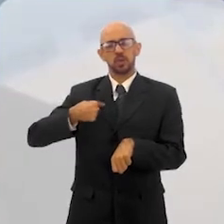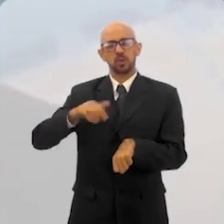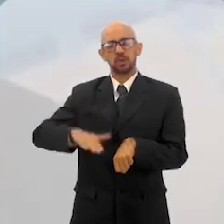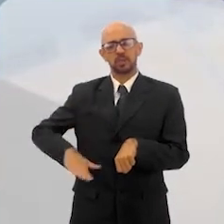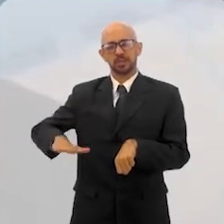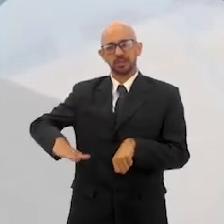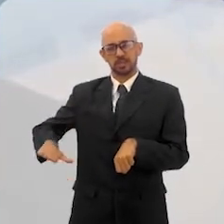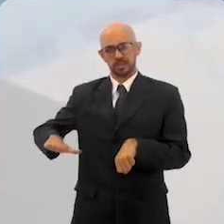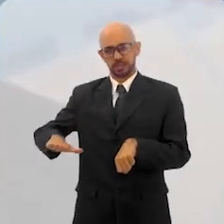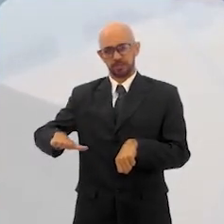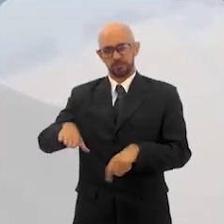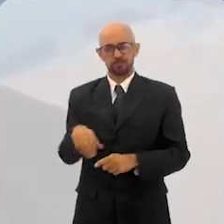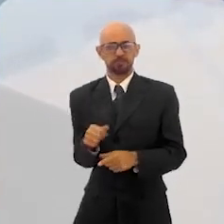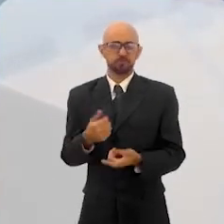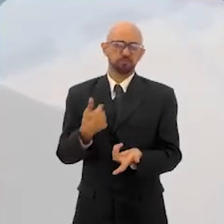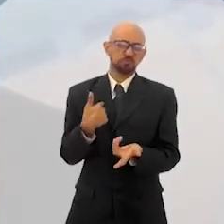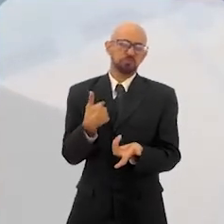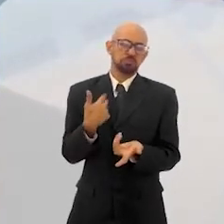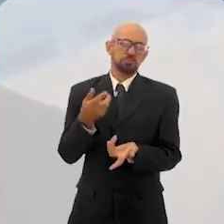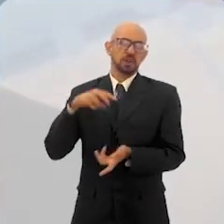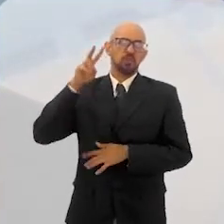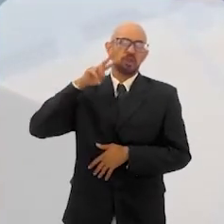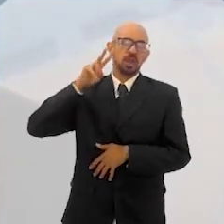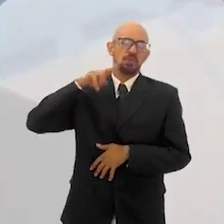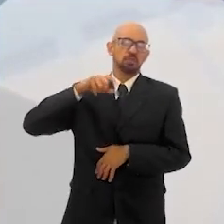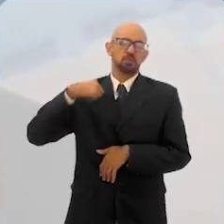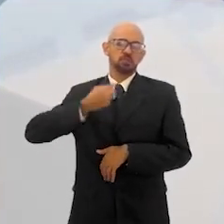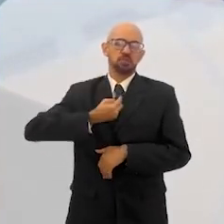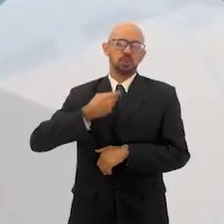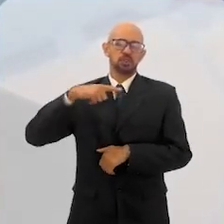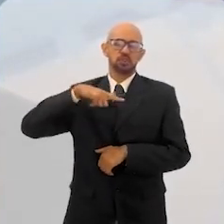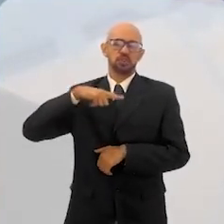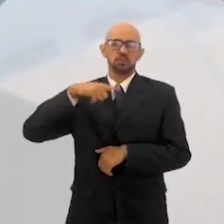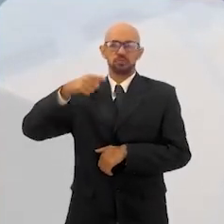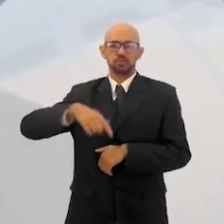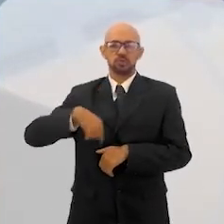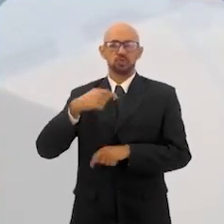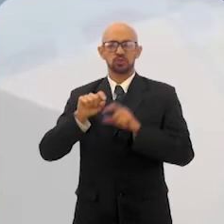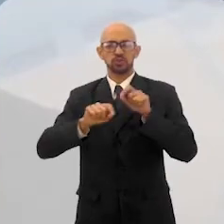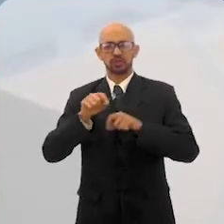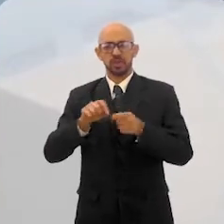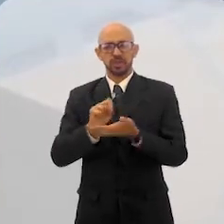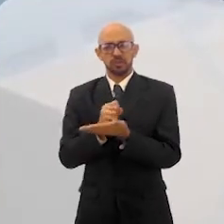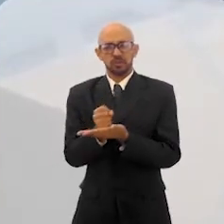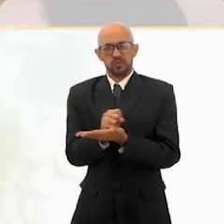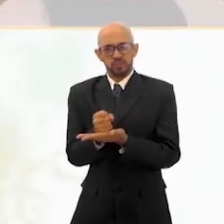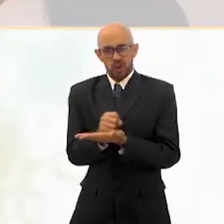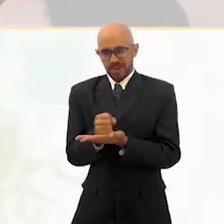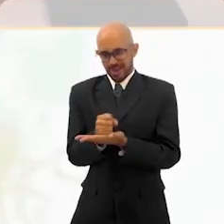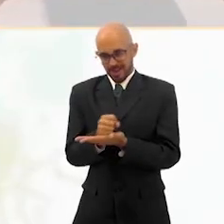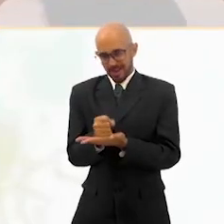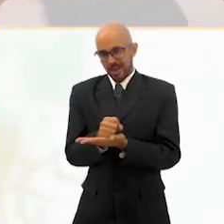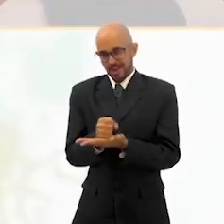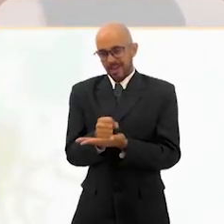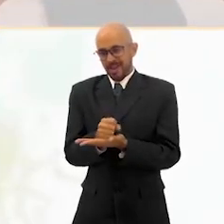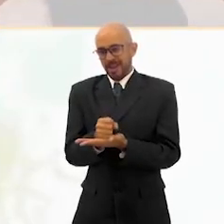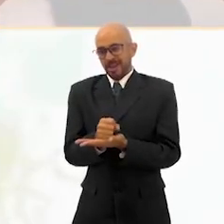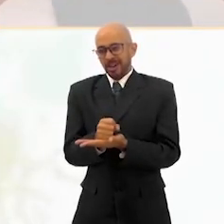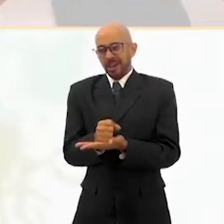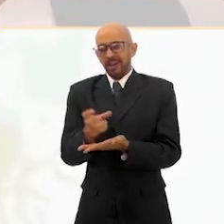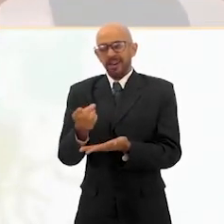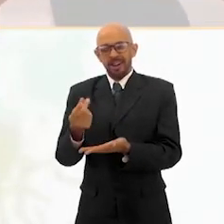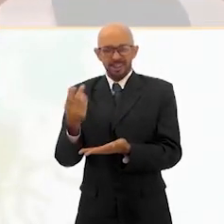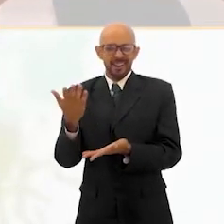era criança, né? Eu lembro que a gente tinha muito o hábito de não ter muito videogame, né? Já faz um certo